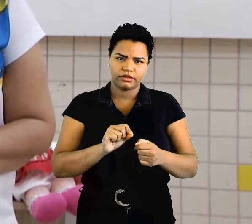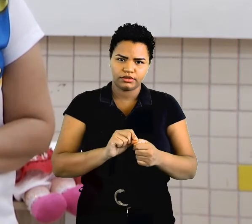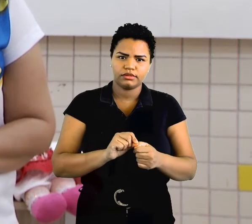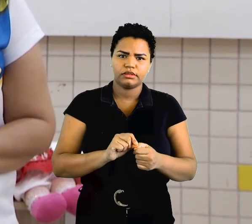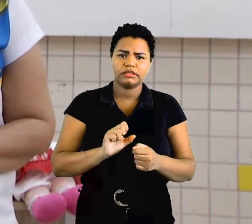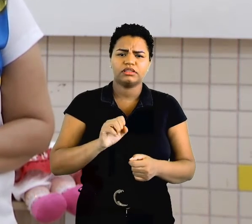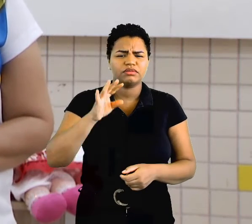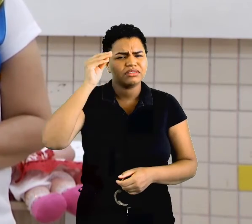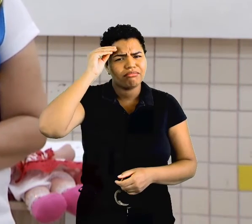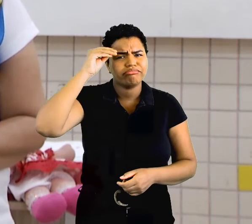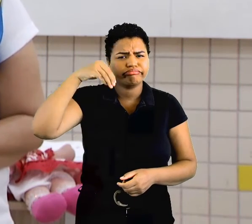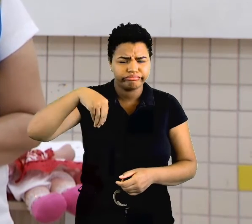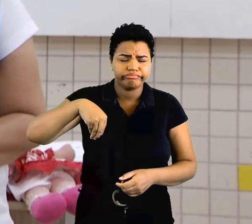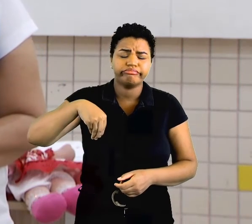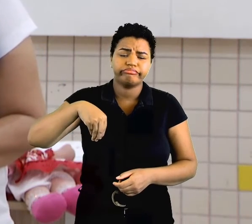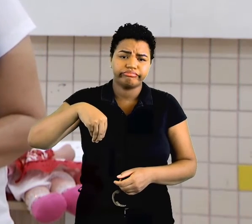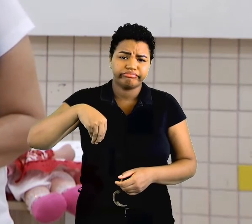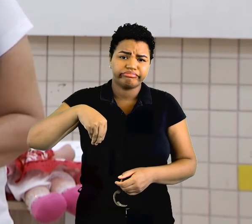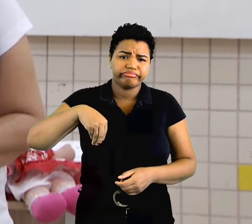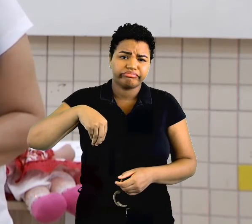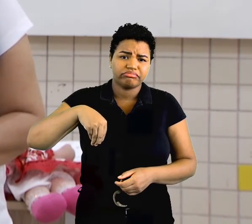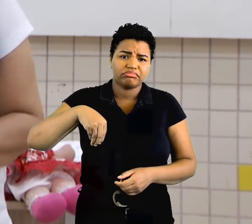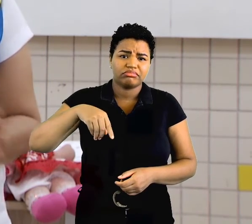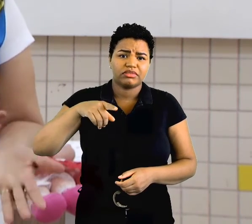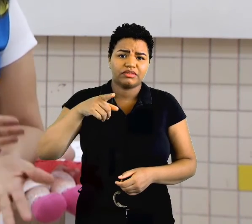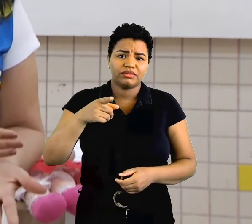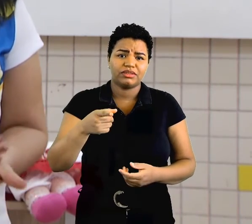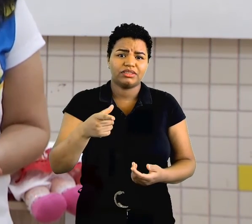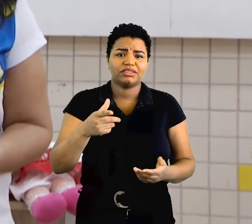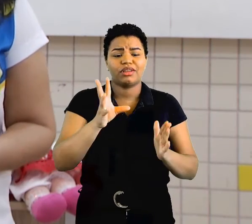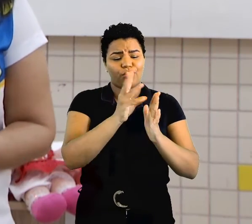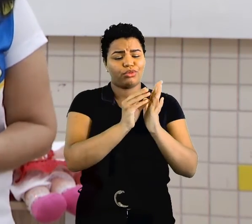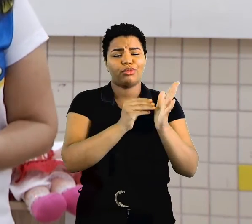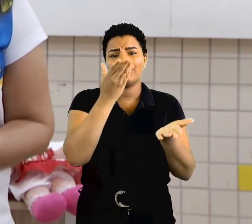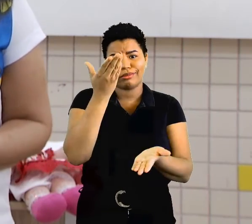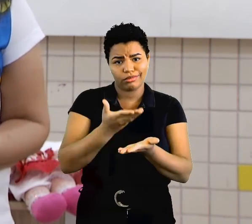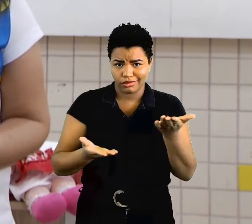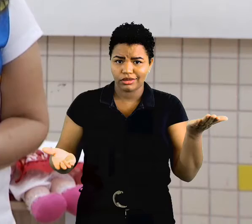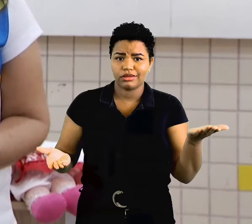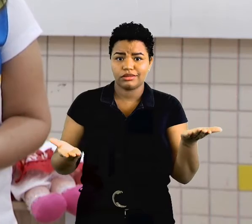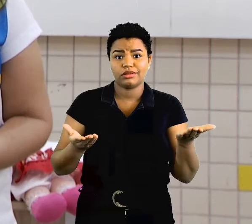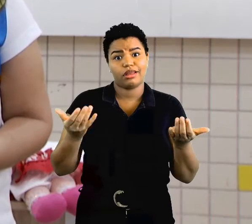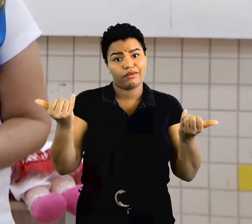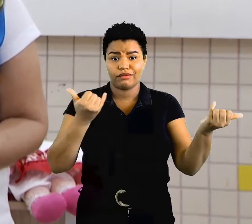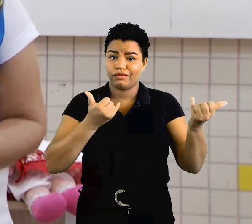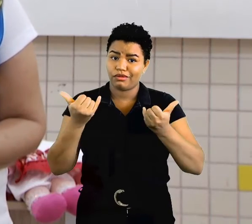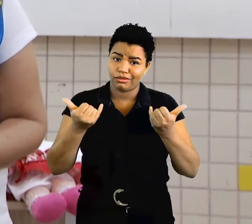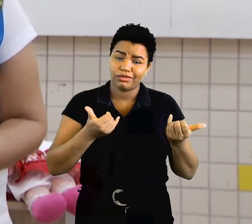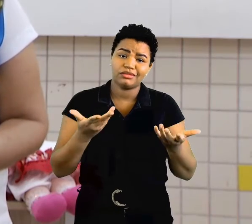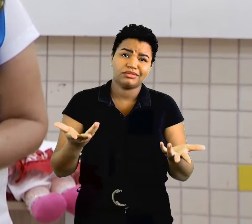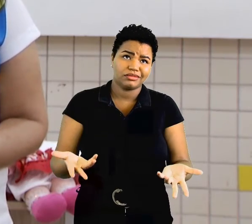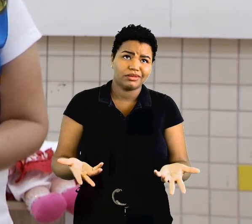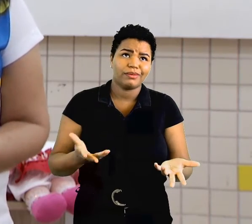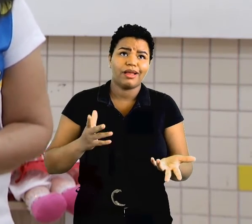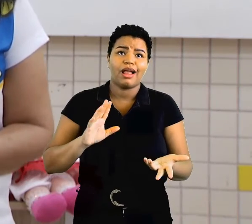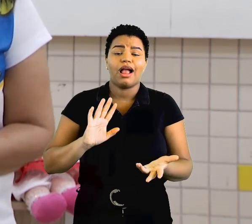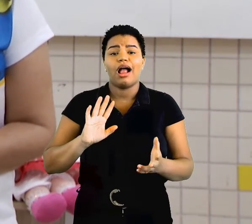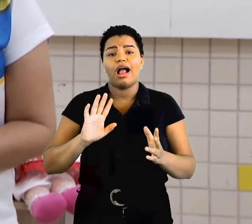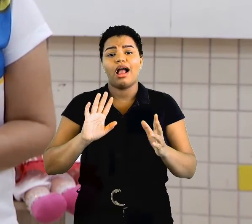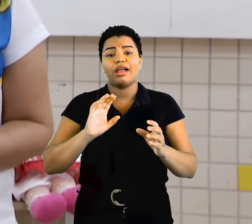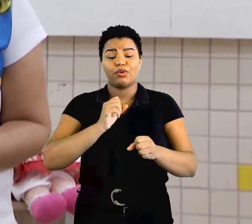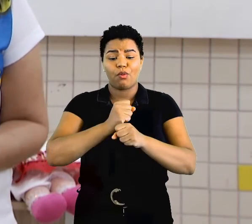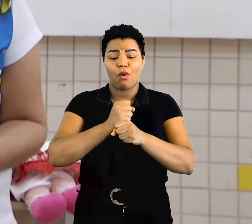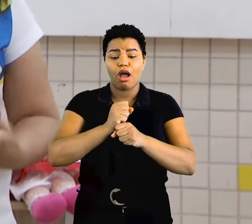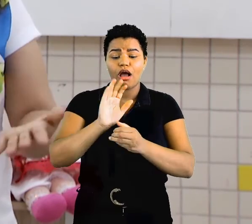fazer essas aulas, você vai perdendo conteúdo. E o tempo vai passando, e aí vai chegar no final do ano, vocês